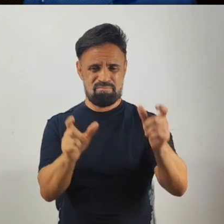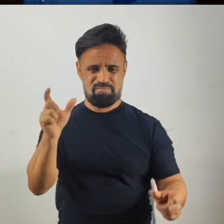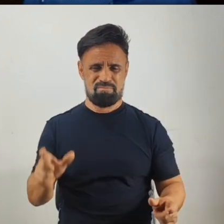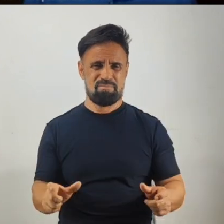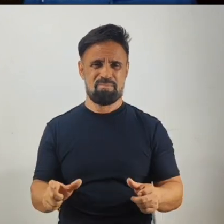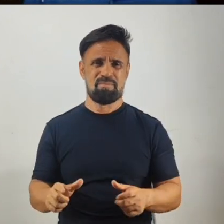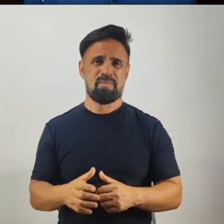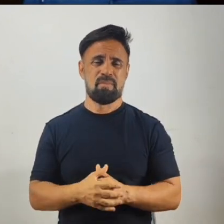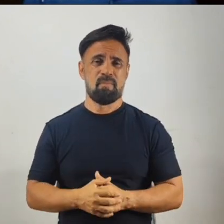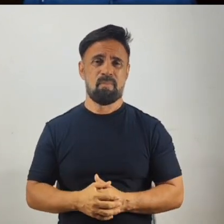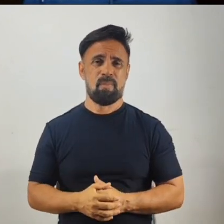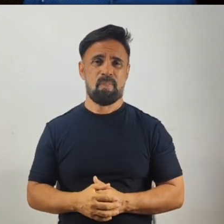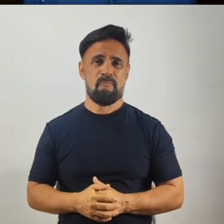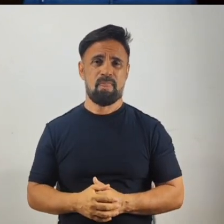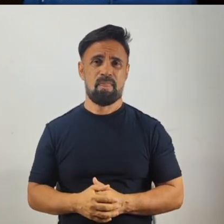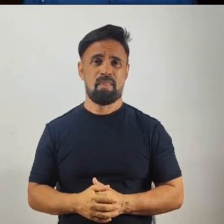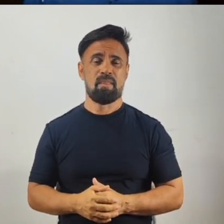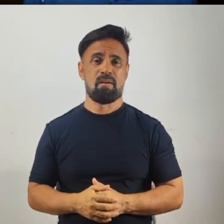cliente.